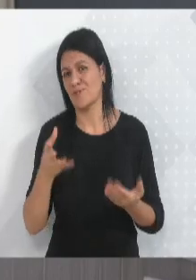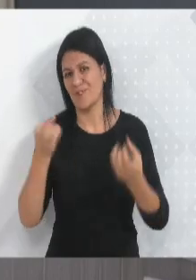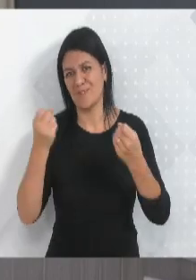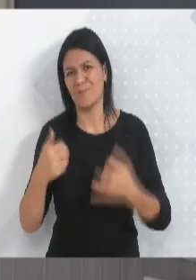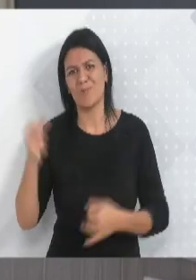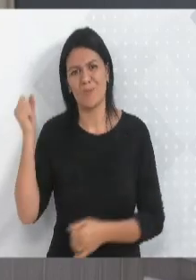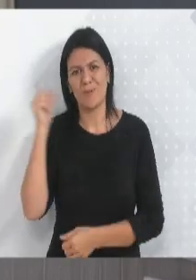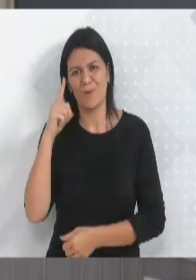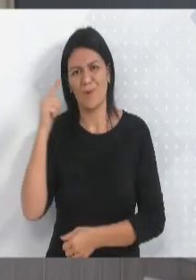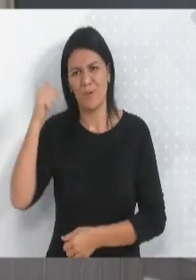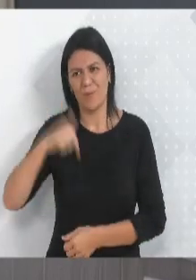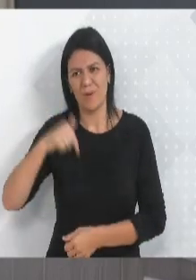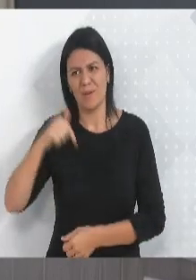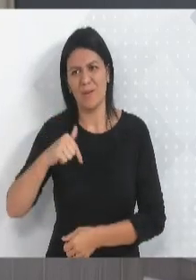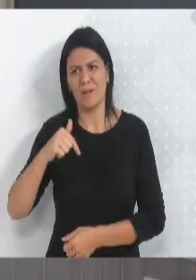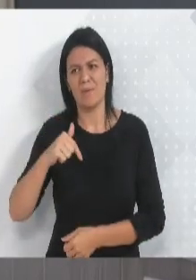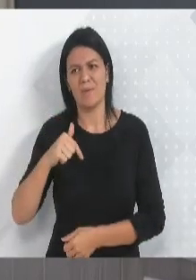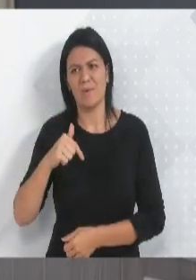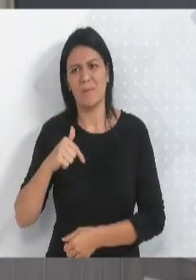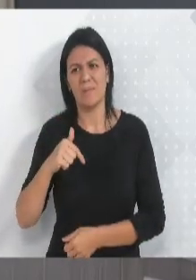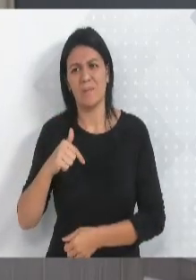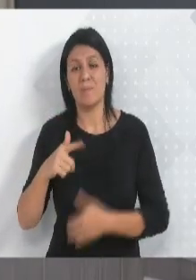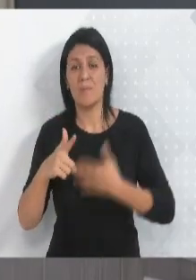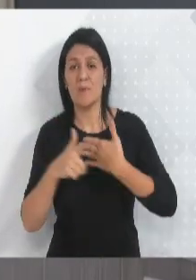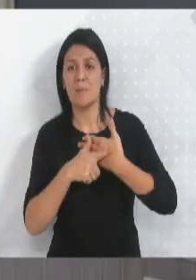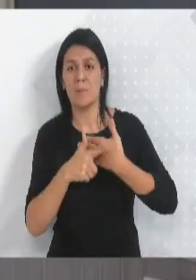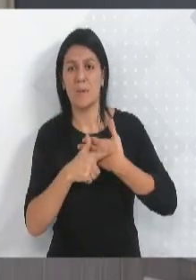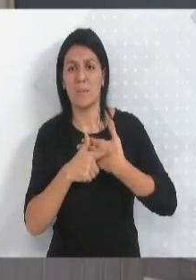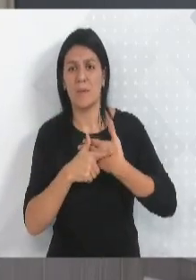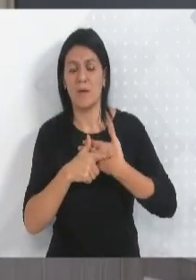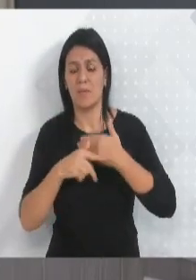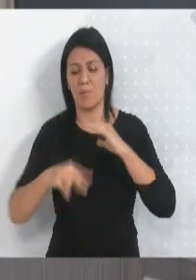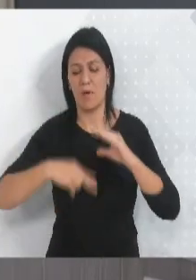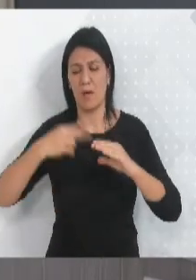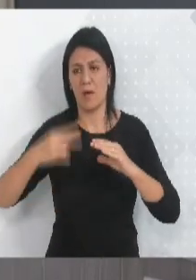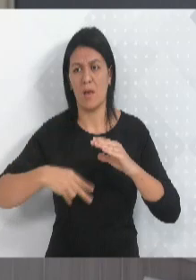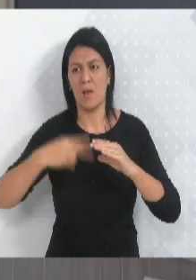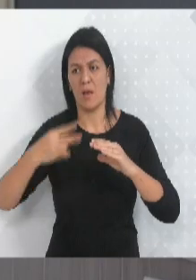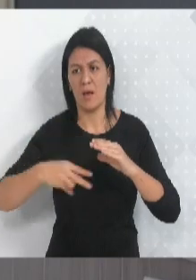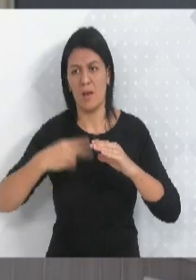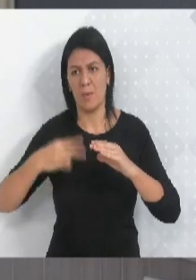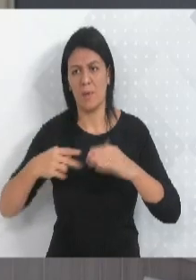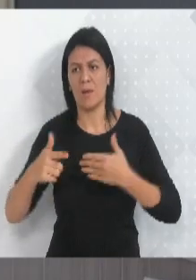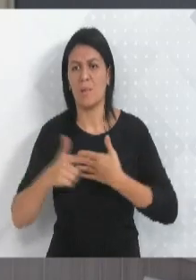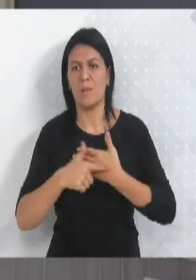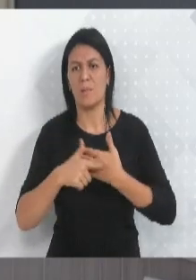Gol, vice-presidente dessa casa, o papel desse parlamento, o papel de